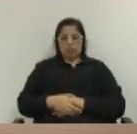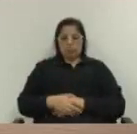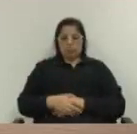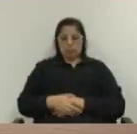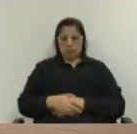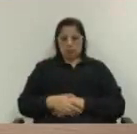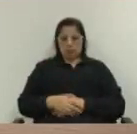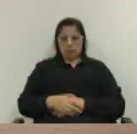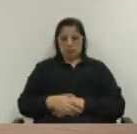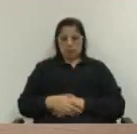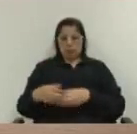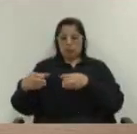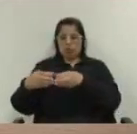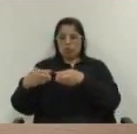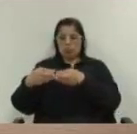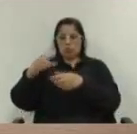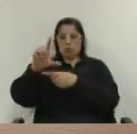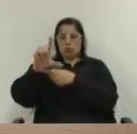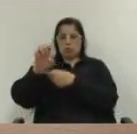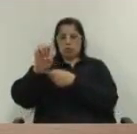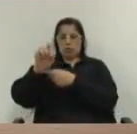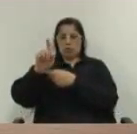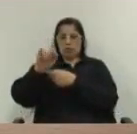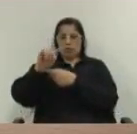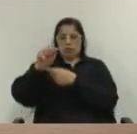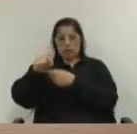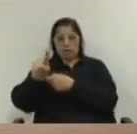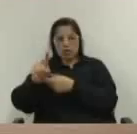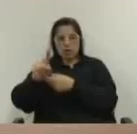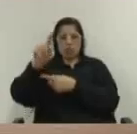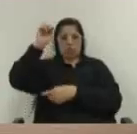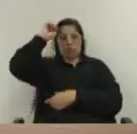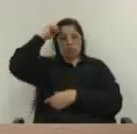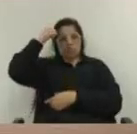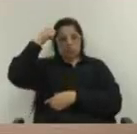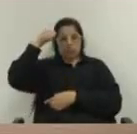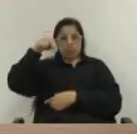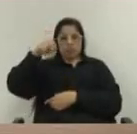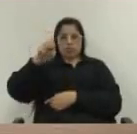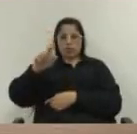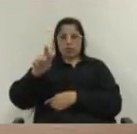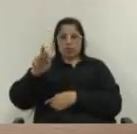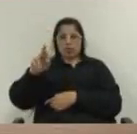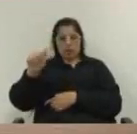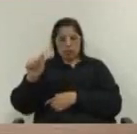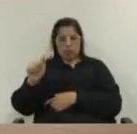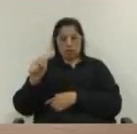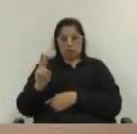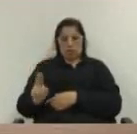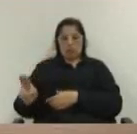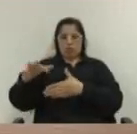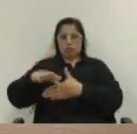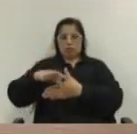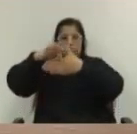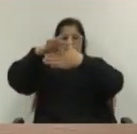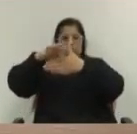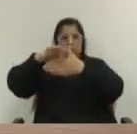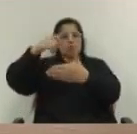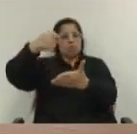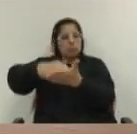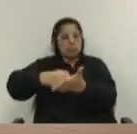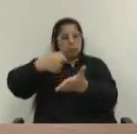Legião Negra. No calor da luta, aliou-se à frente de combate, tendo lutado arduamente